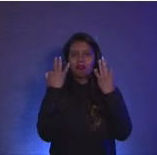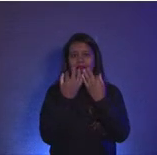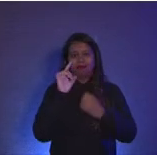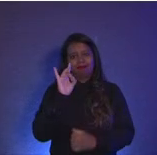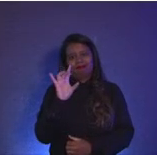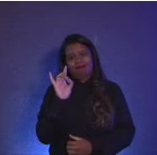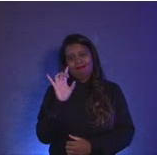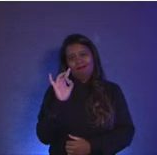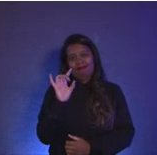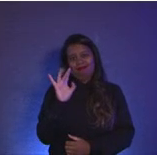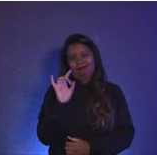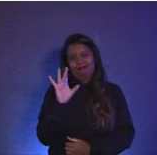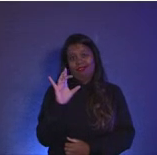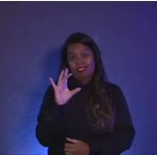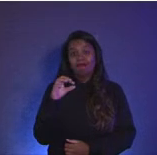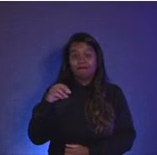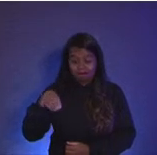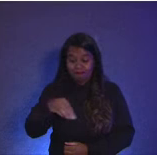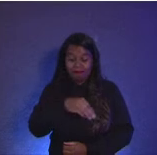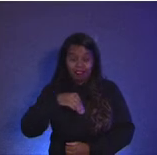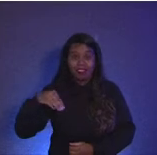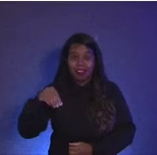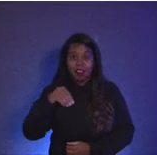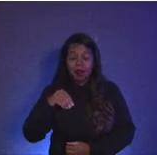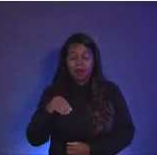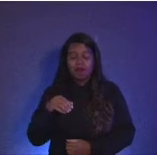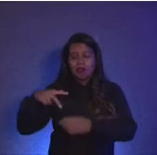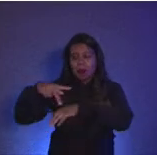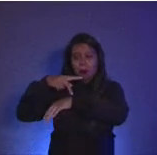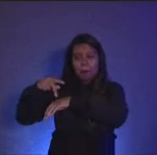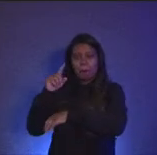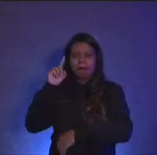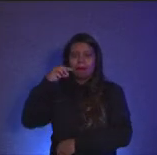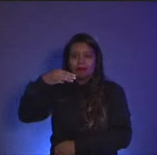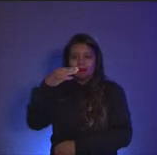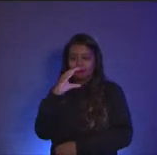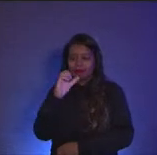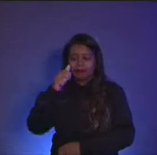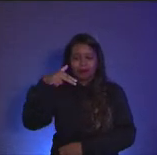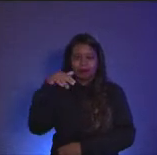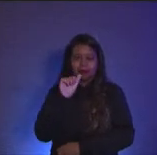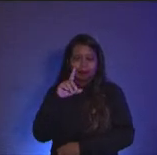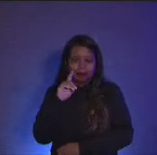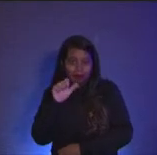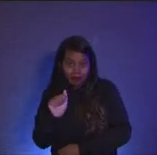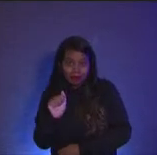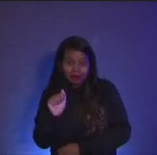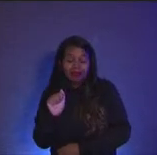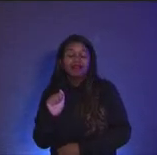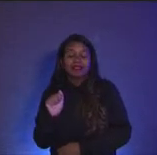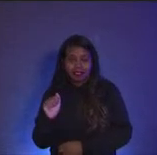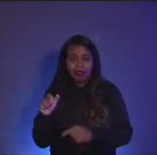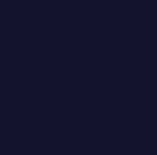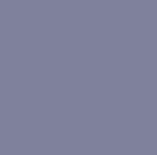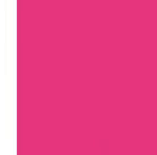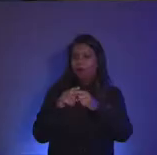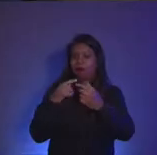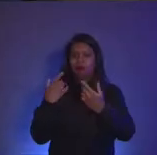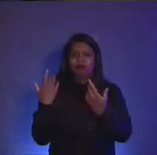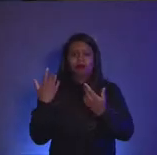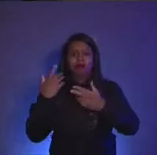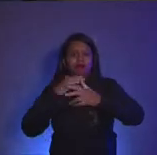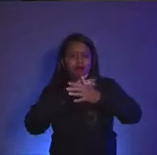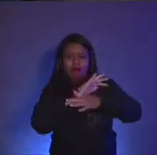que tem uma mineradora no Canadá e que também tem uma grande vinícola que se diz orgânica, sustentável